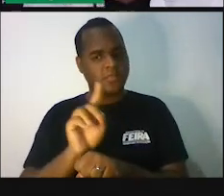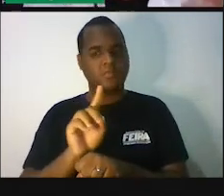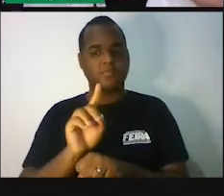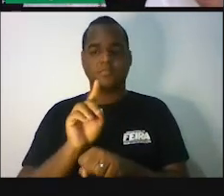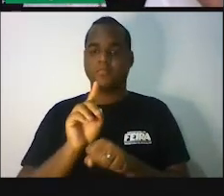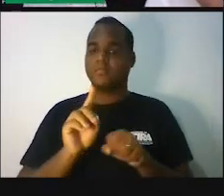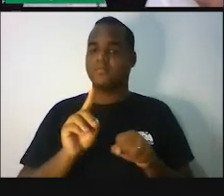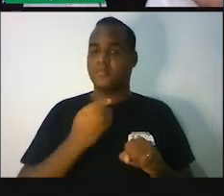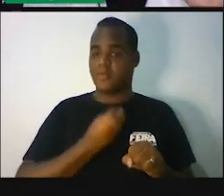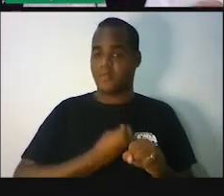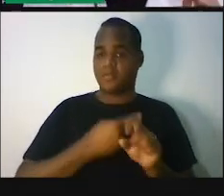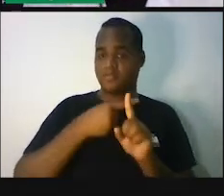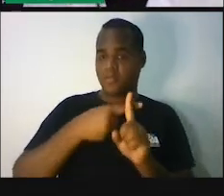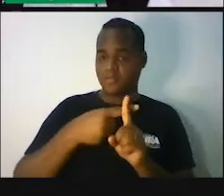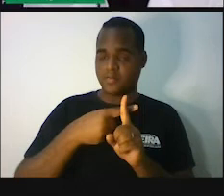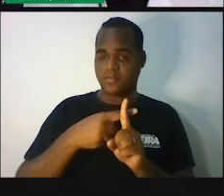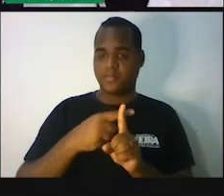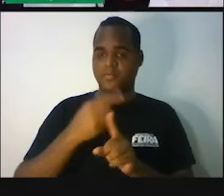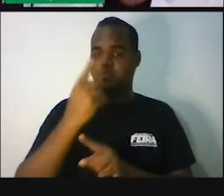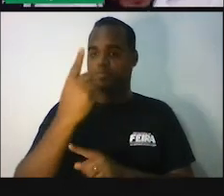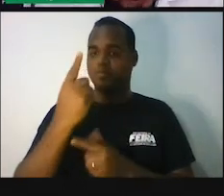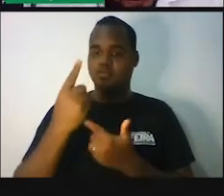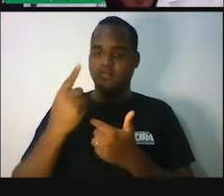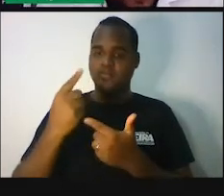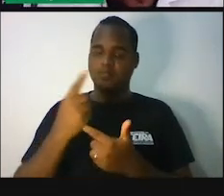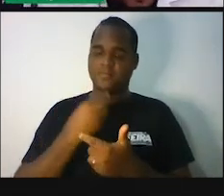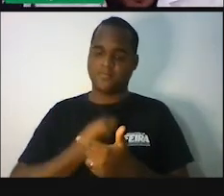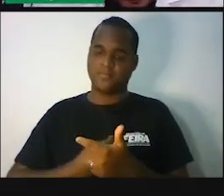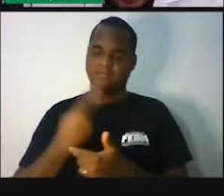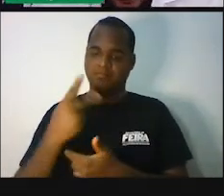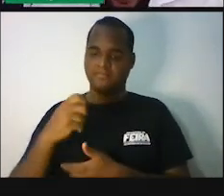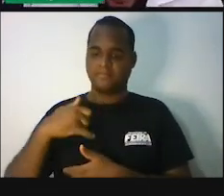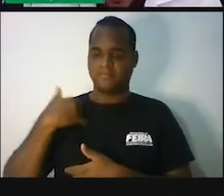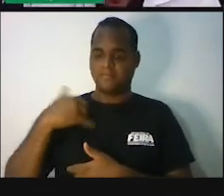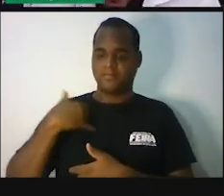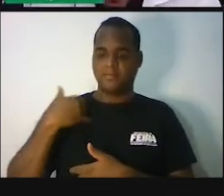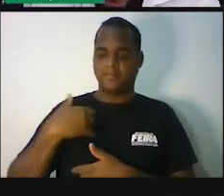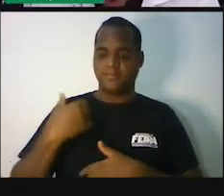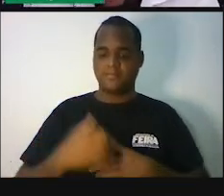mais um dozeavos da sua idade.